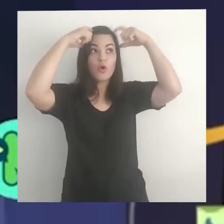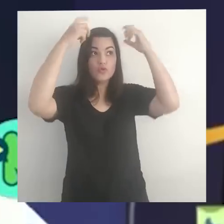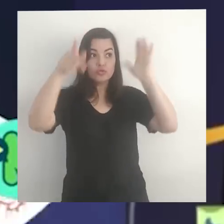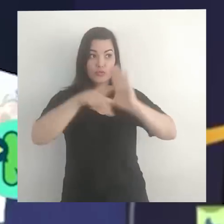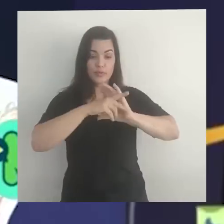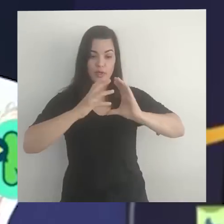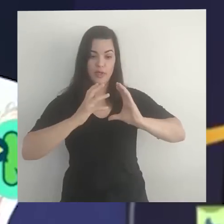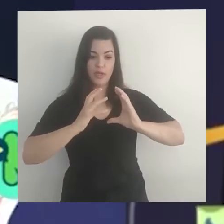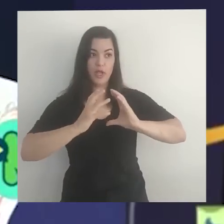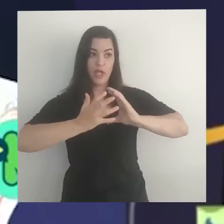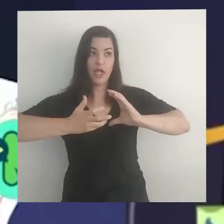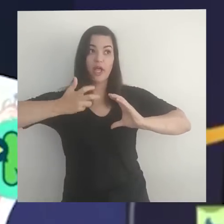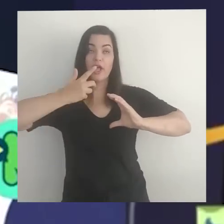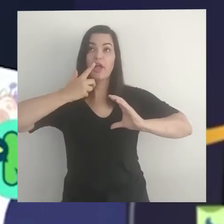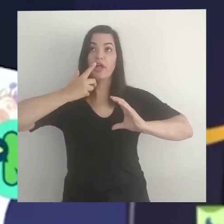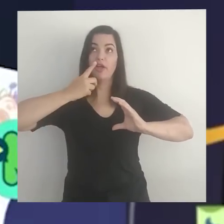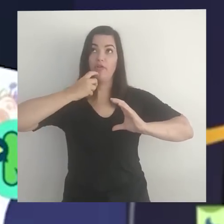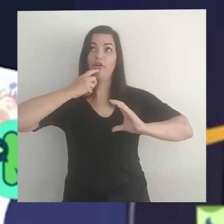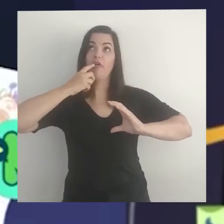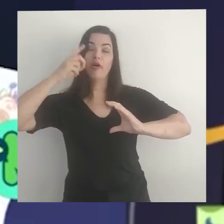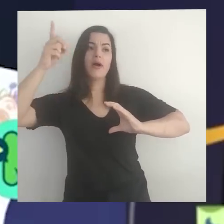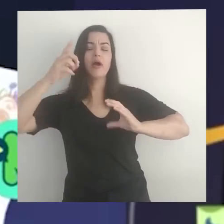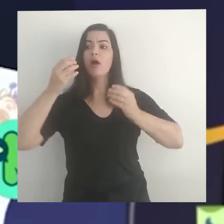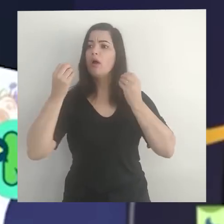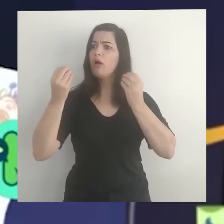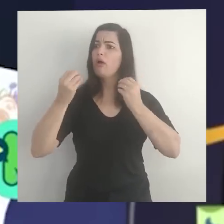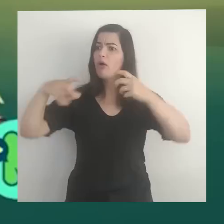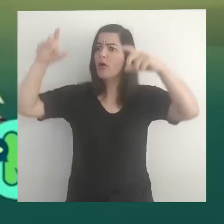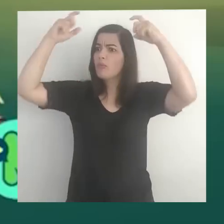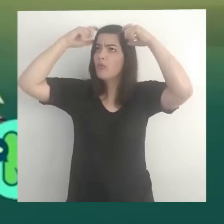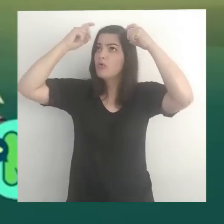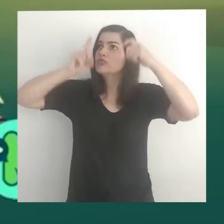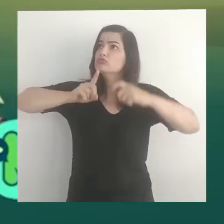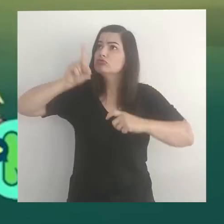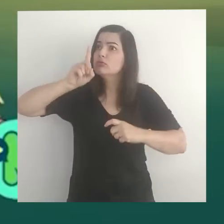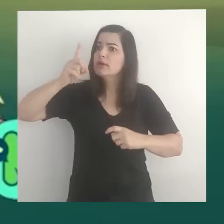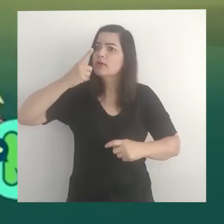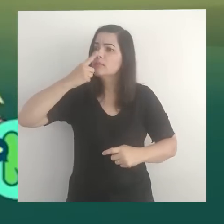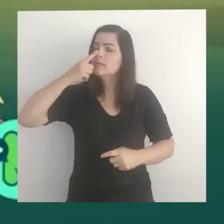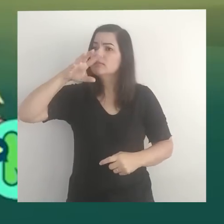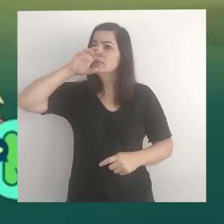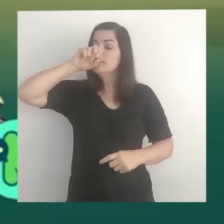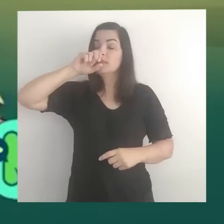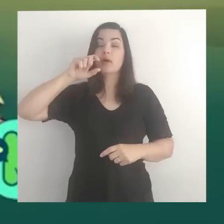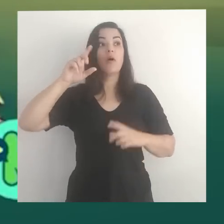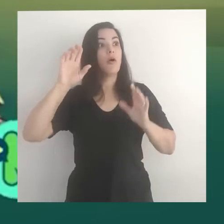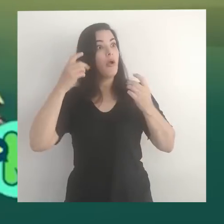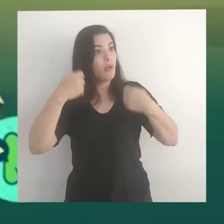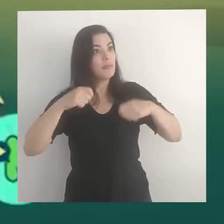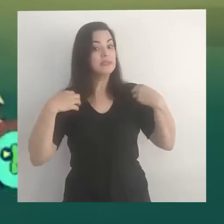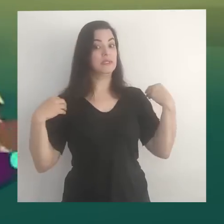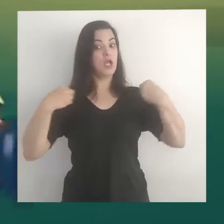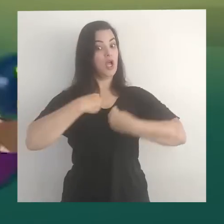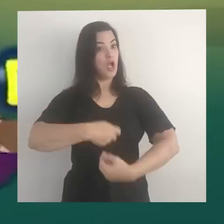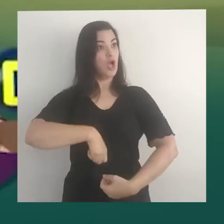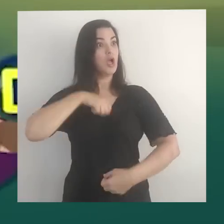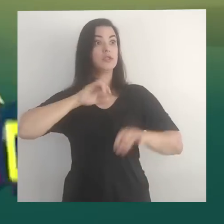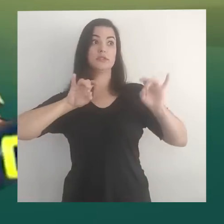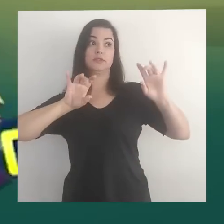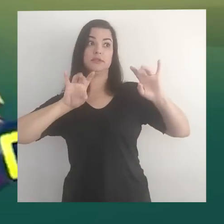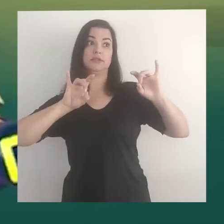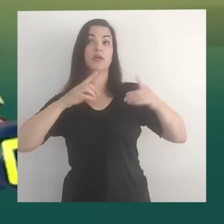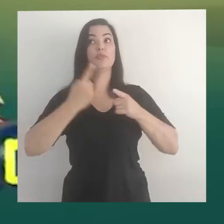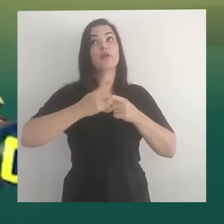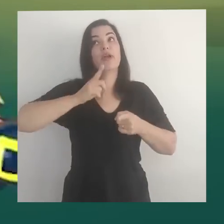pé grande. Nossa, e como os ursos marcianos respiram? Com trajes interestelares. É porque em Marte não